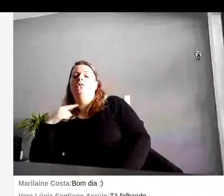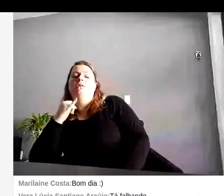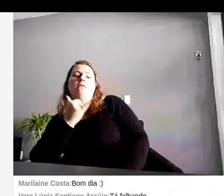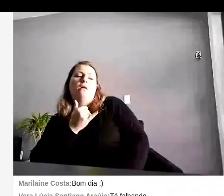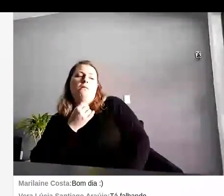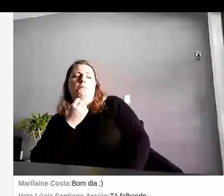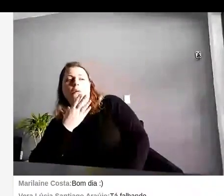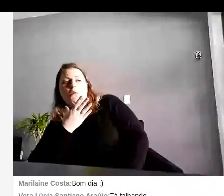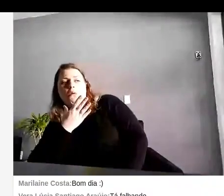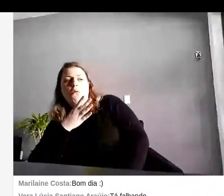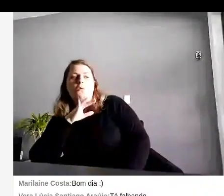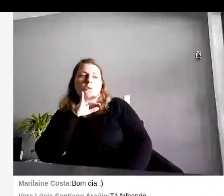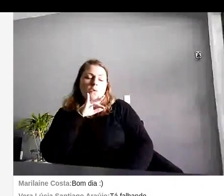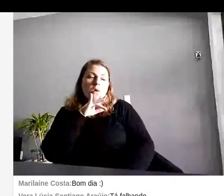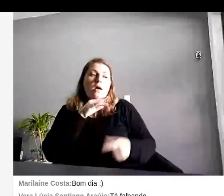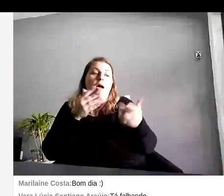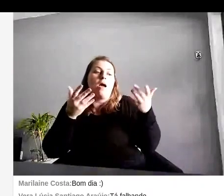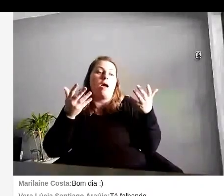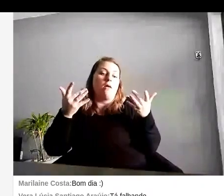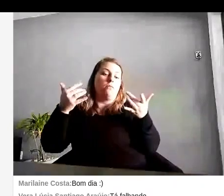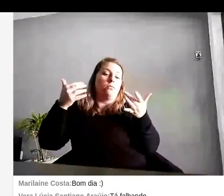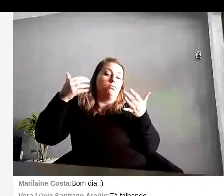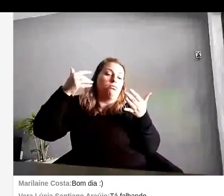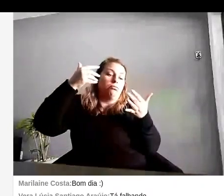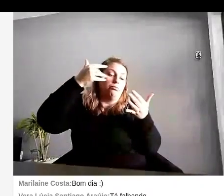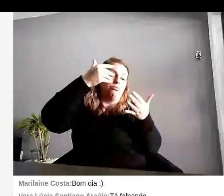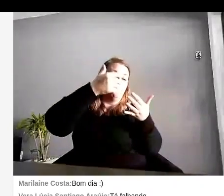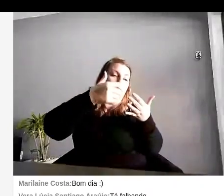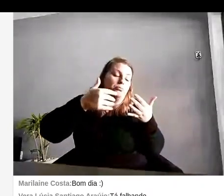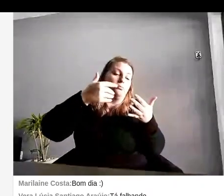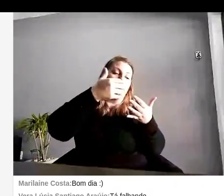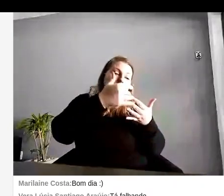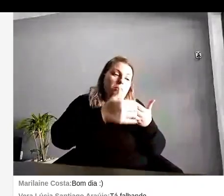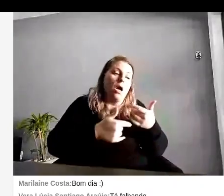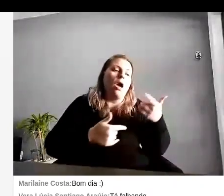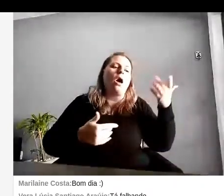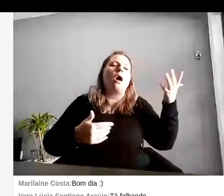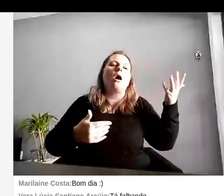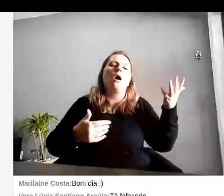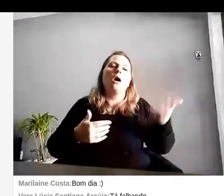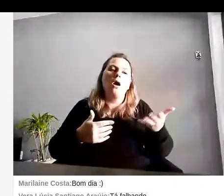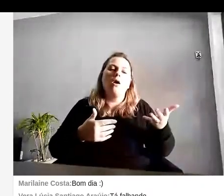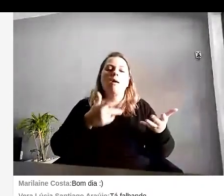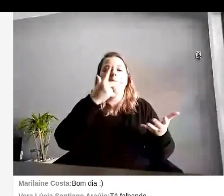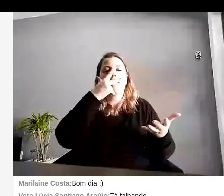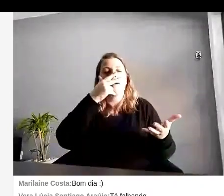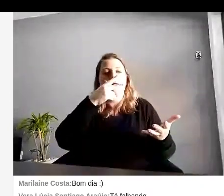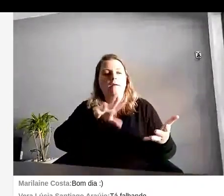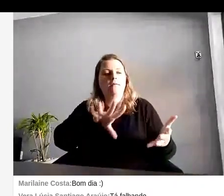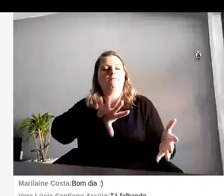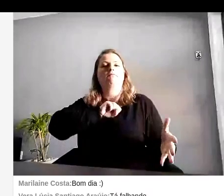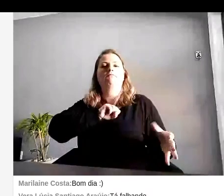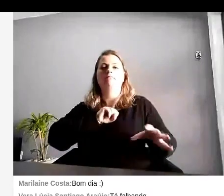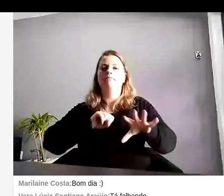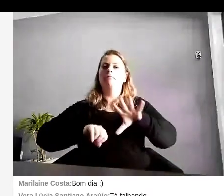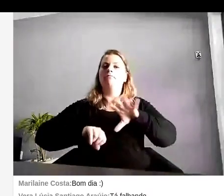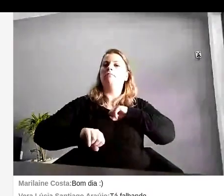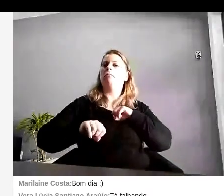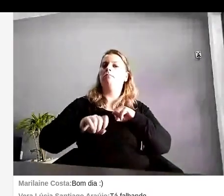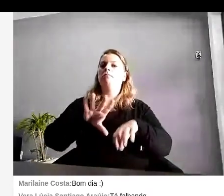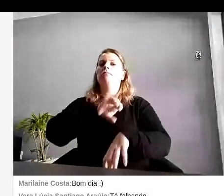longo desses anos, nós fomos adquirindo o protagonismo de hoje em